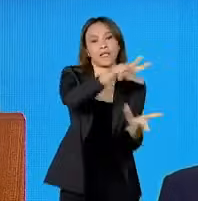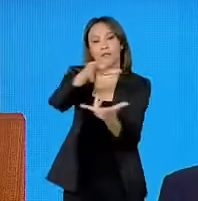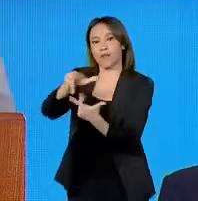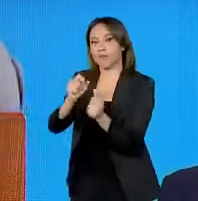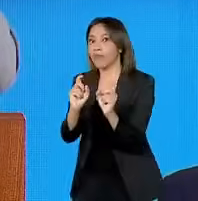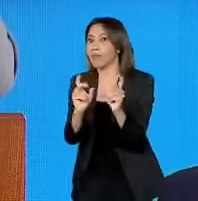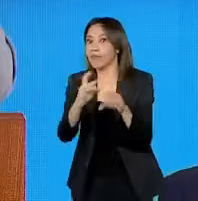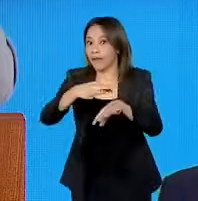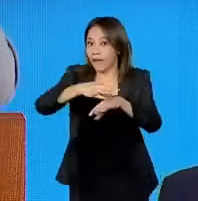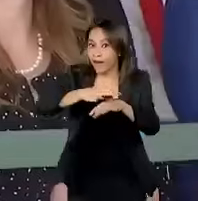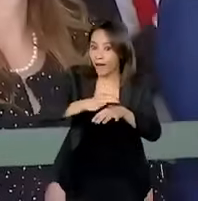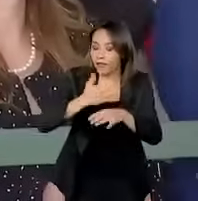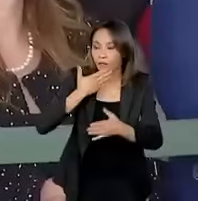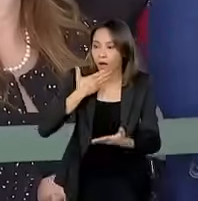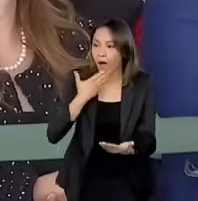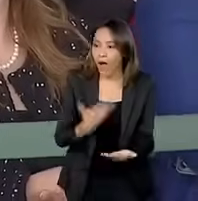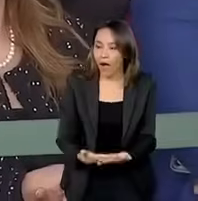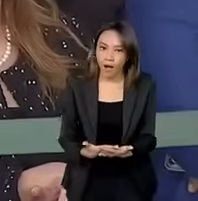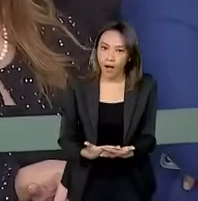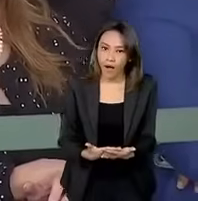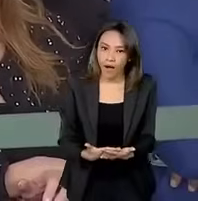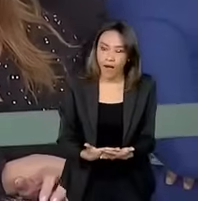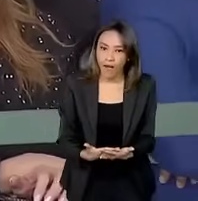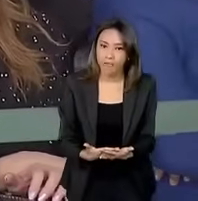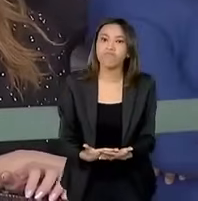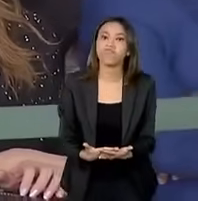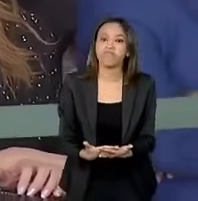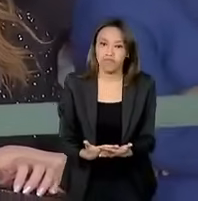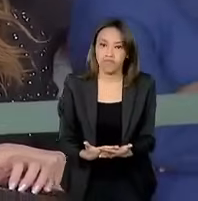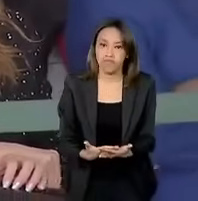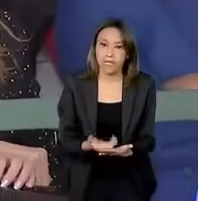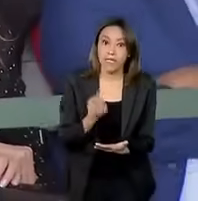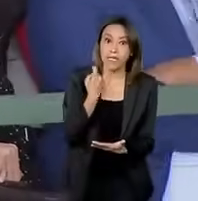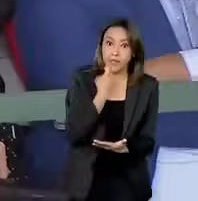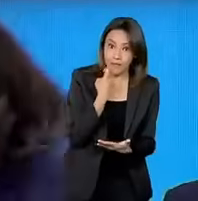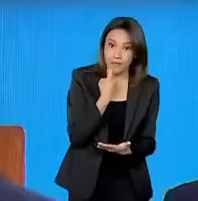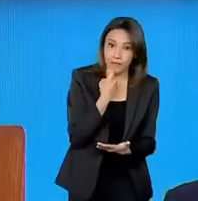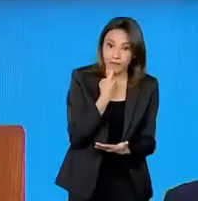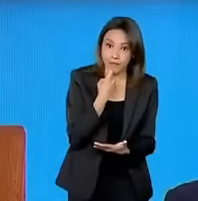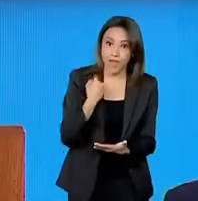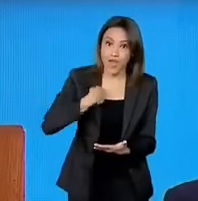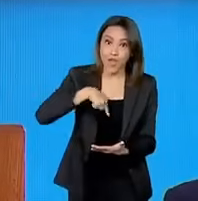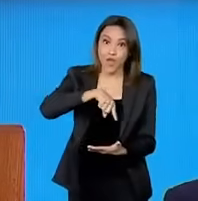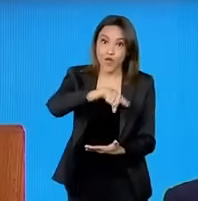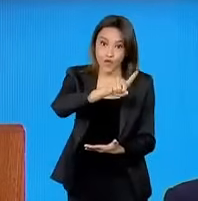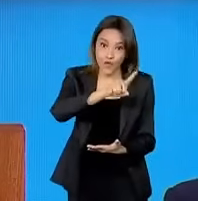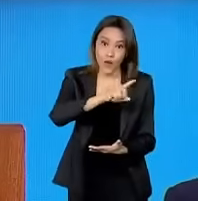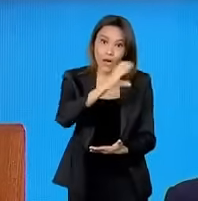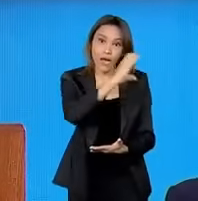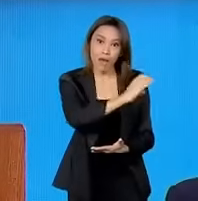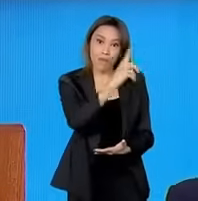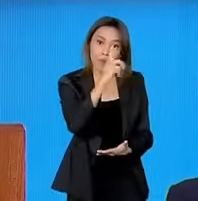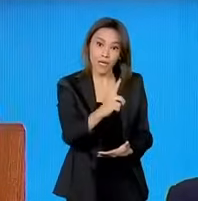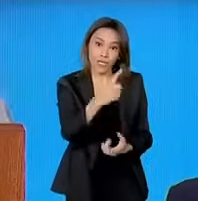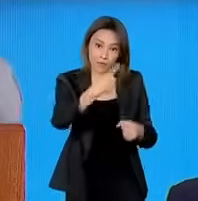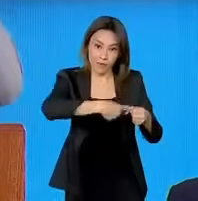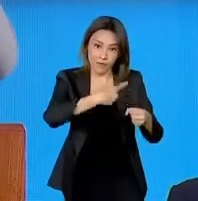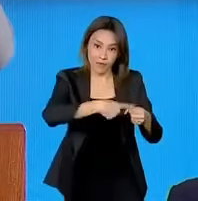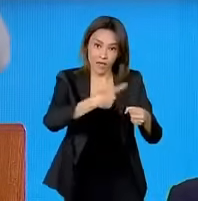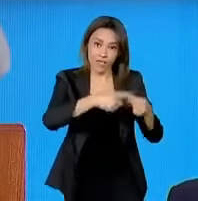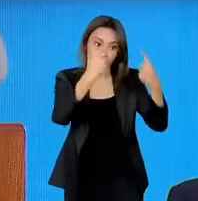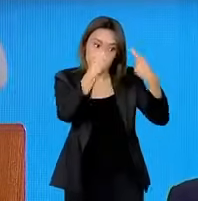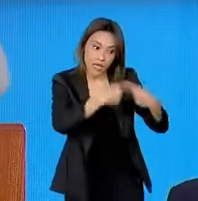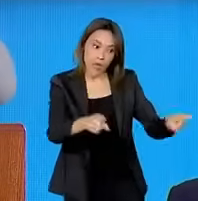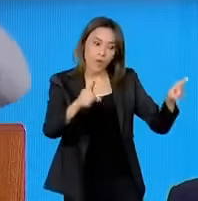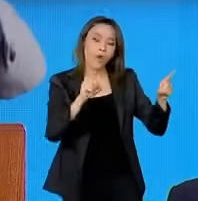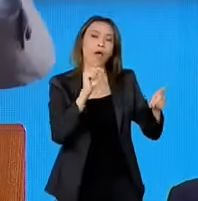o Brasil. E pasmem, sexta-feira eu vou a Campo Grande inaugurar um